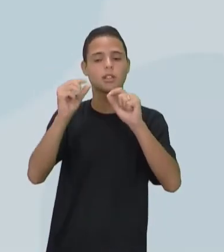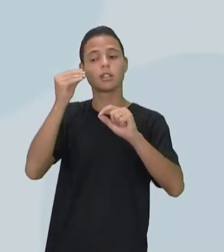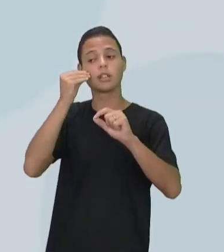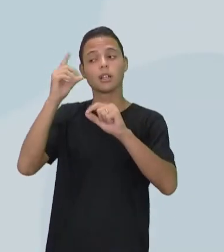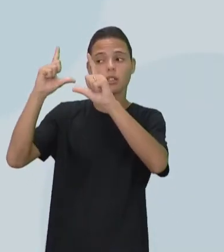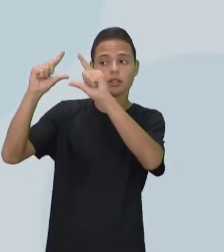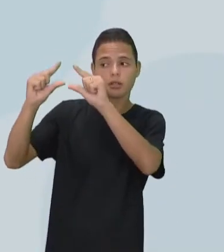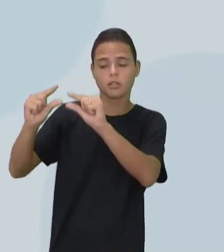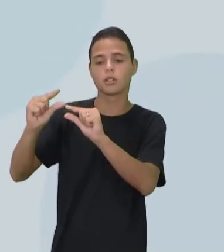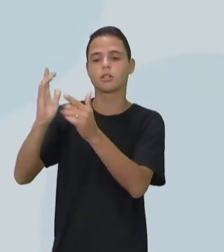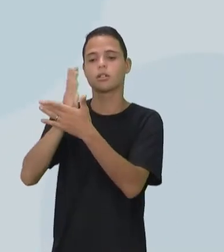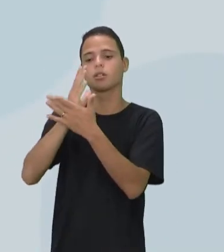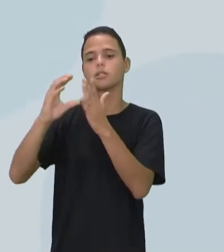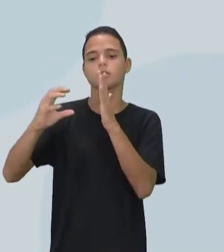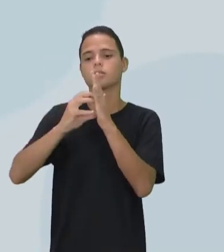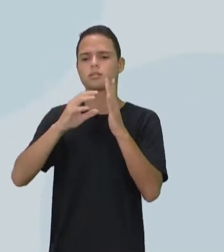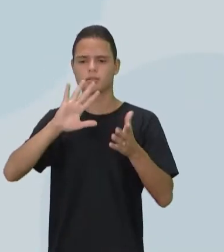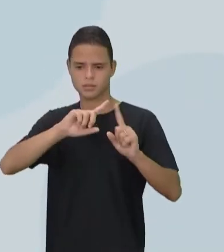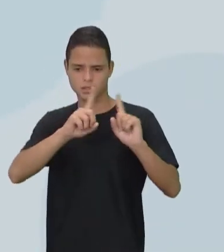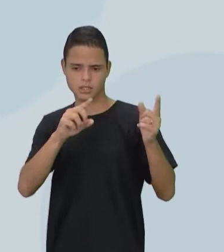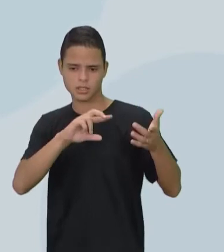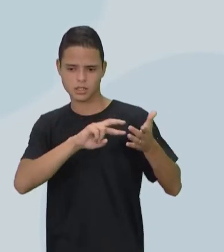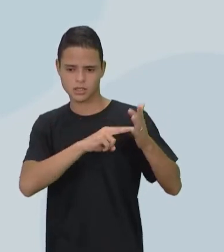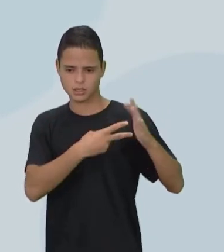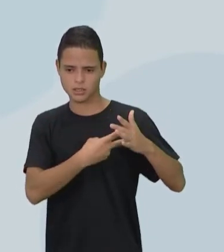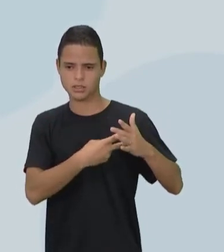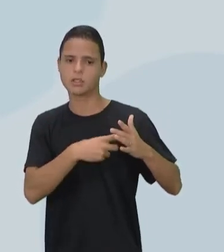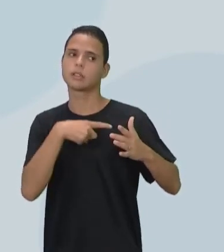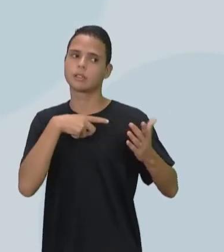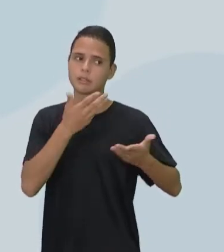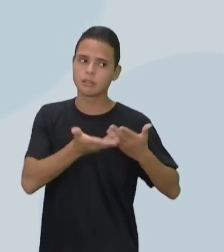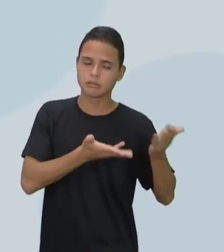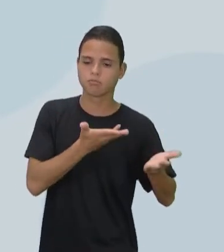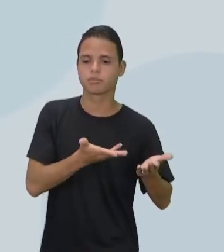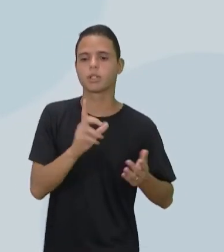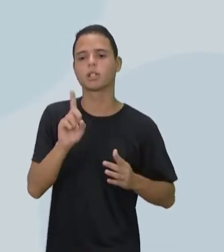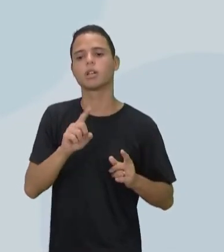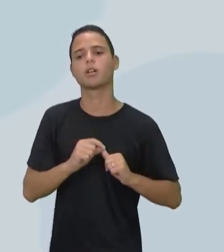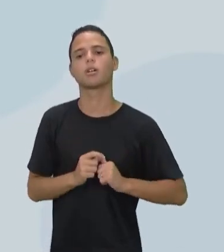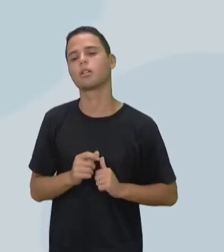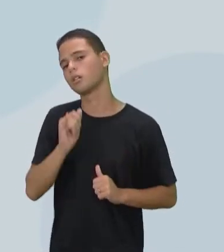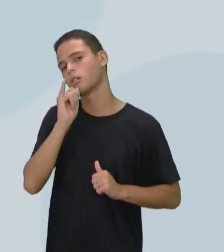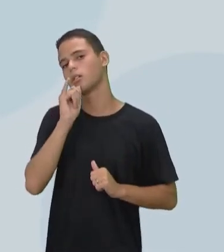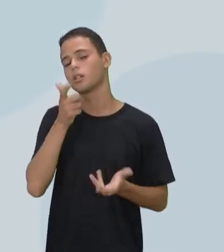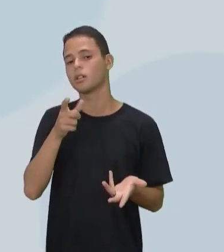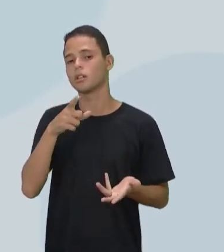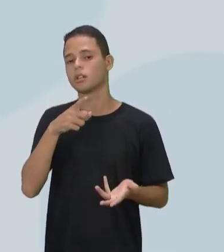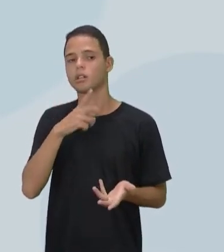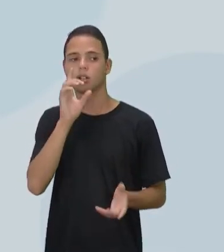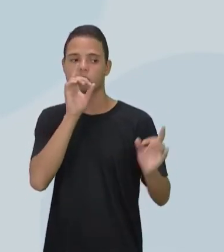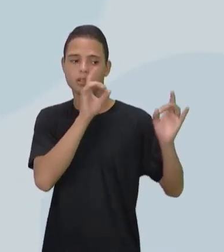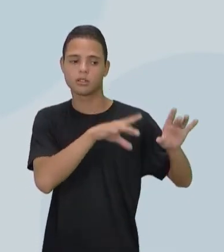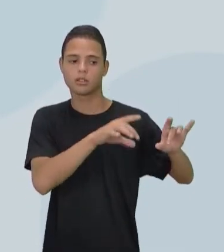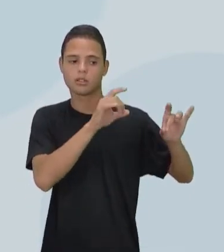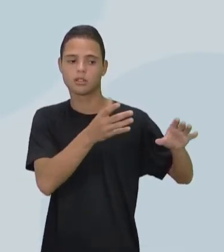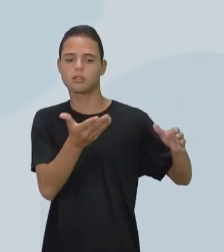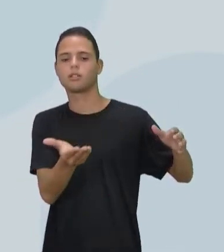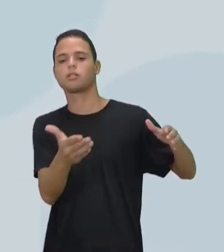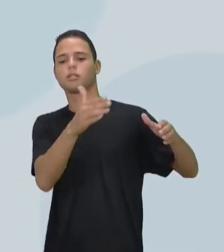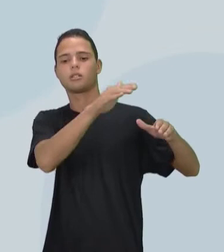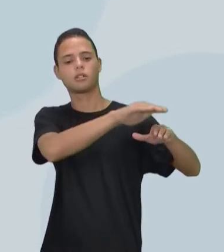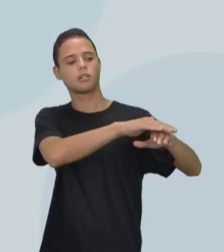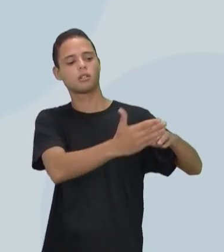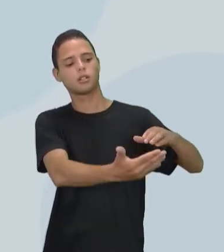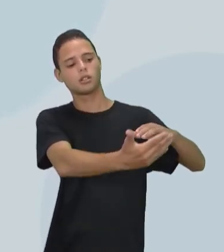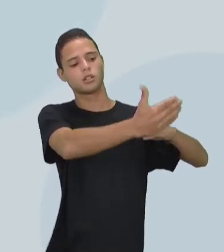impactos, mas isso não significa que eles estão sendo tratados. Então, por exemplo, eles vão lá, cobrem esse lixo com material que não reage.